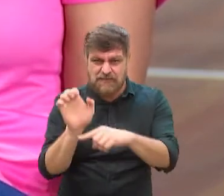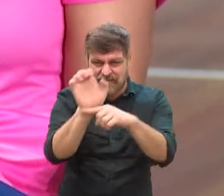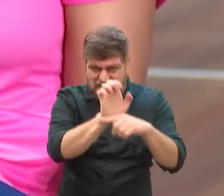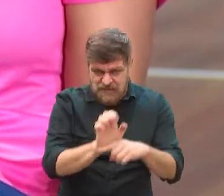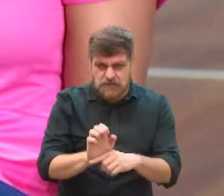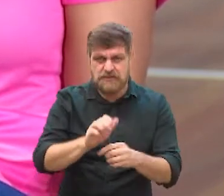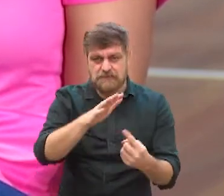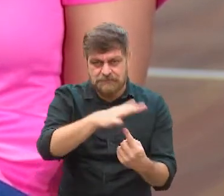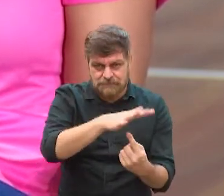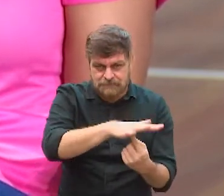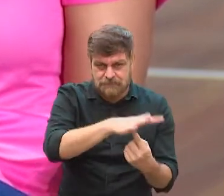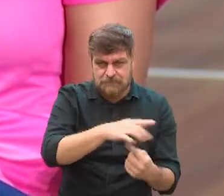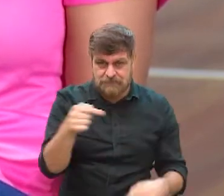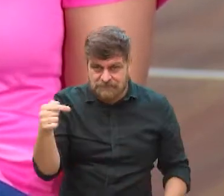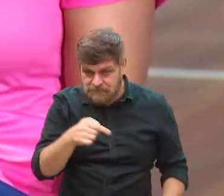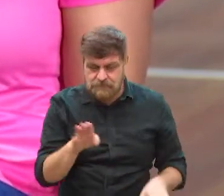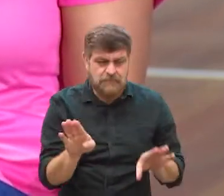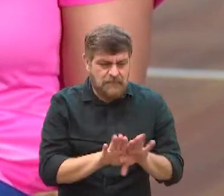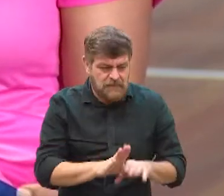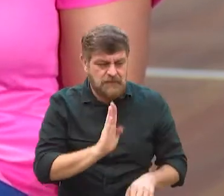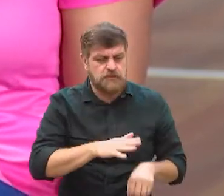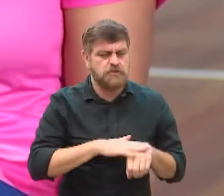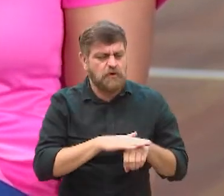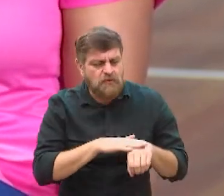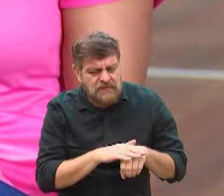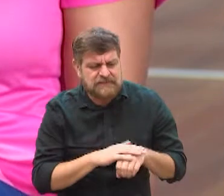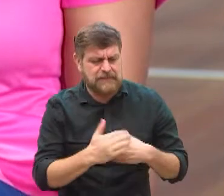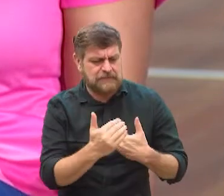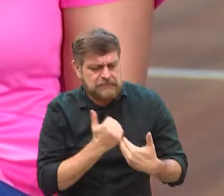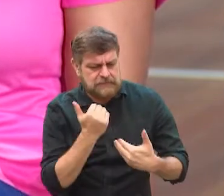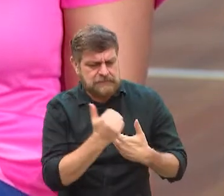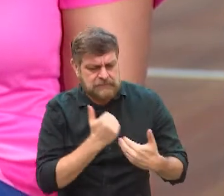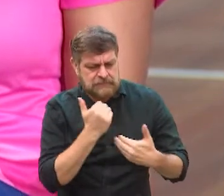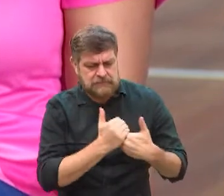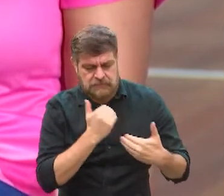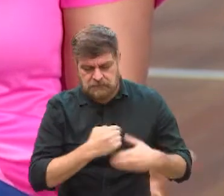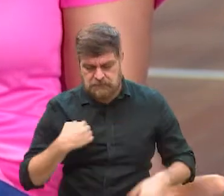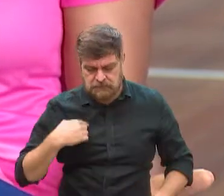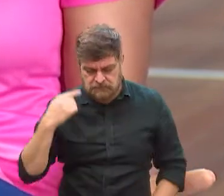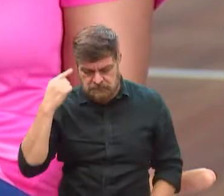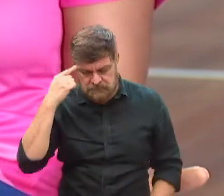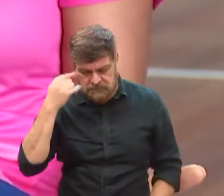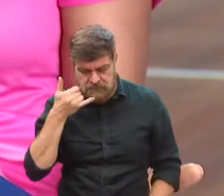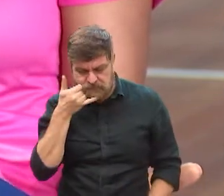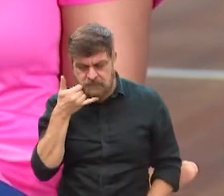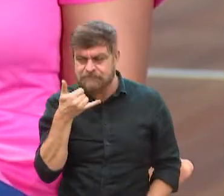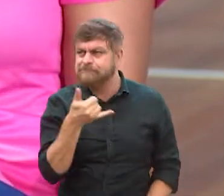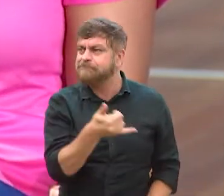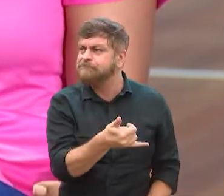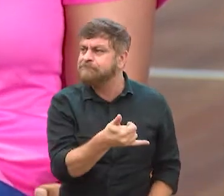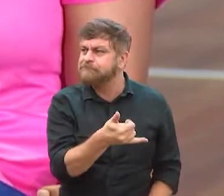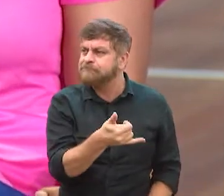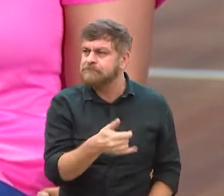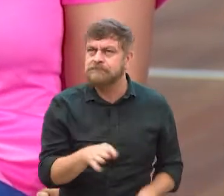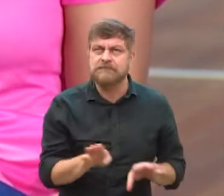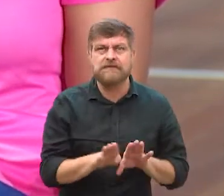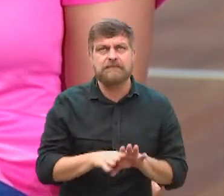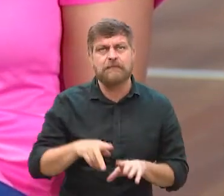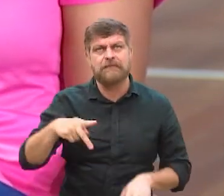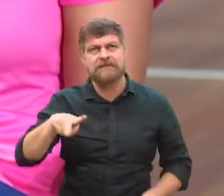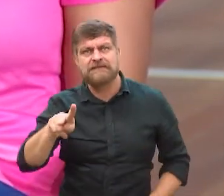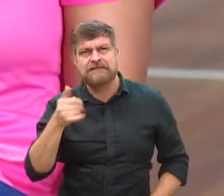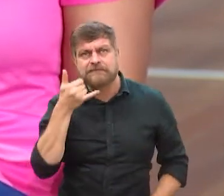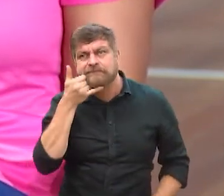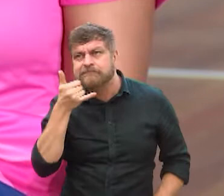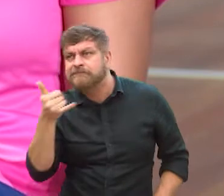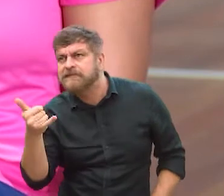que é a Liz David, de Ourinhos também, já tinha conversado comigo, e eu estava até pensando em ligar para ela. Ou Venceslau também, eram